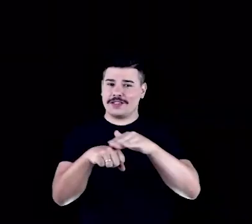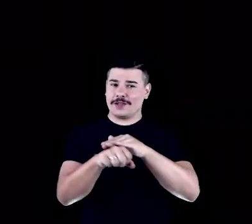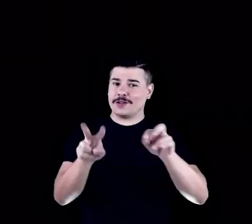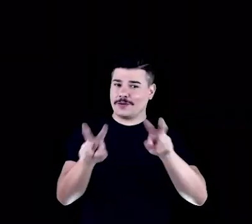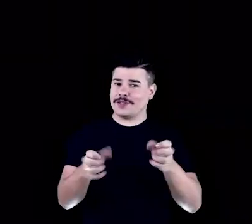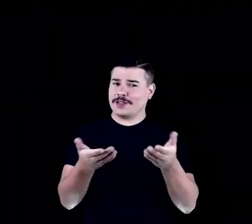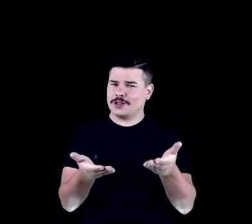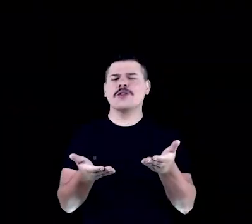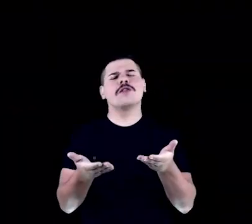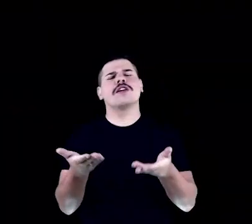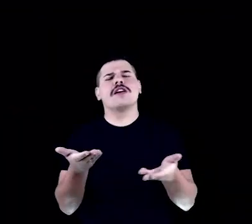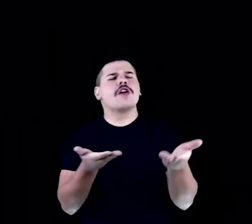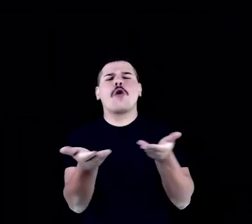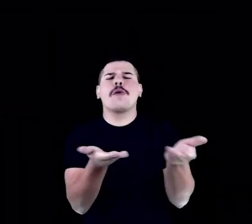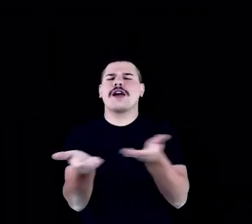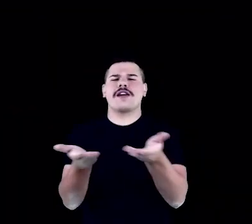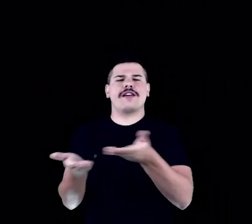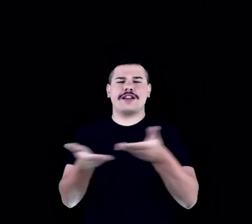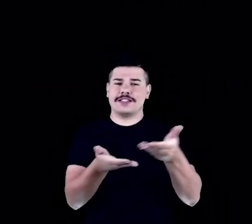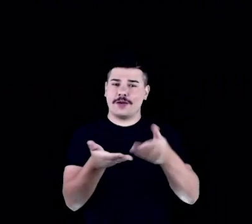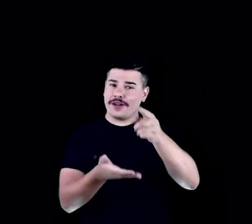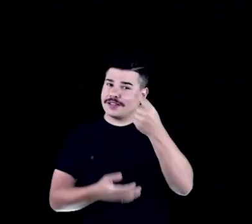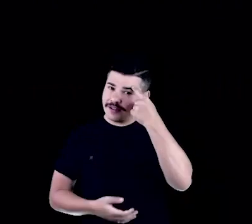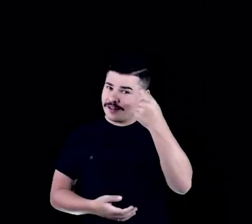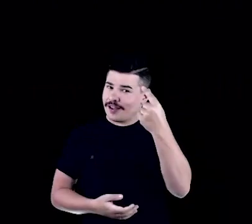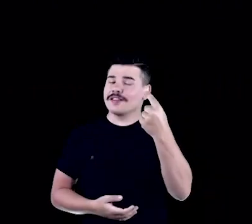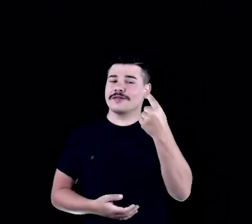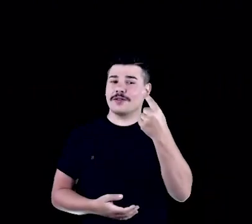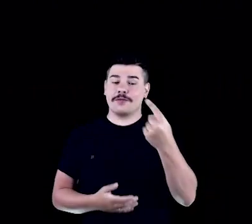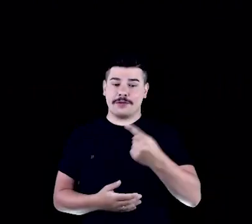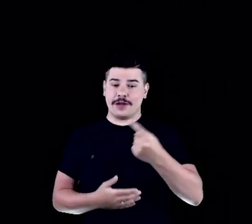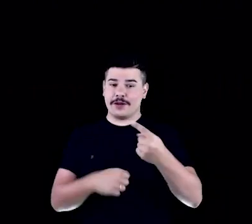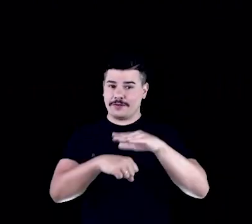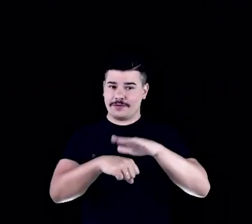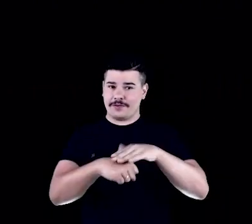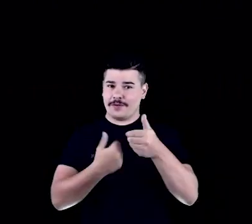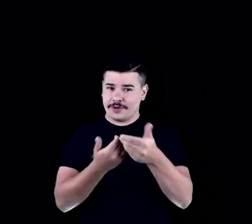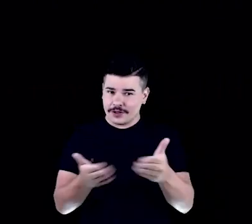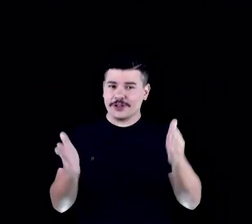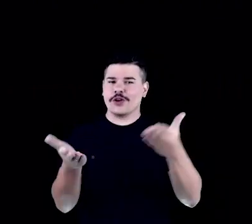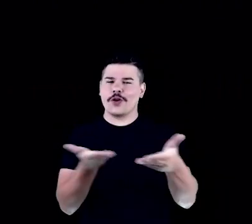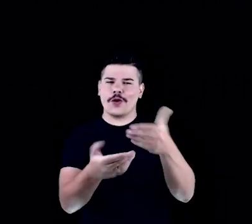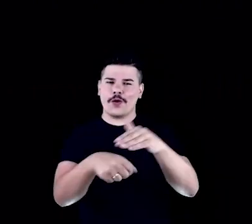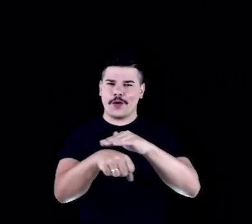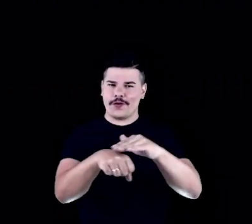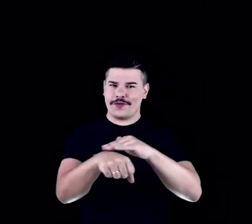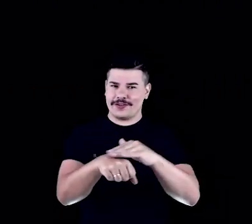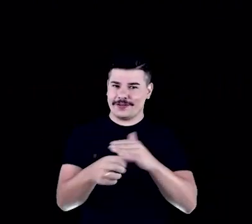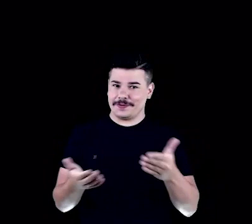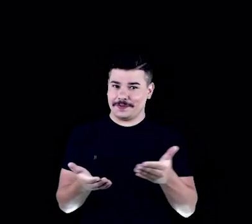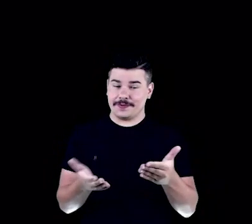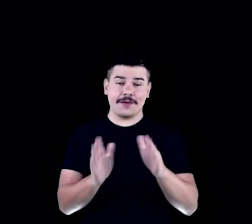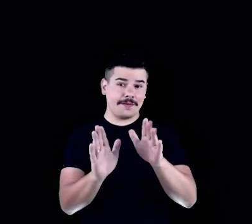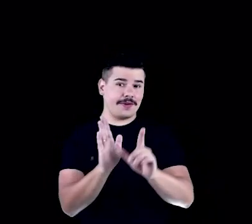vocês, como vocês se relacionam com essa ideia primeira para abrir a nossa